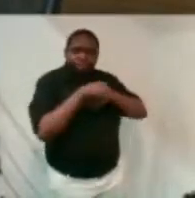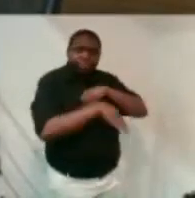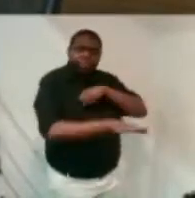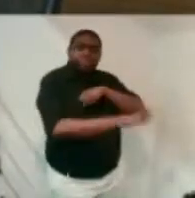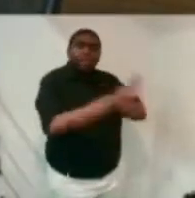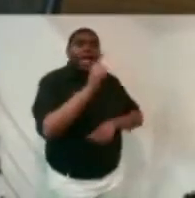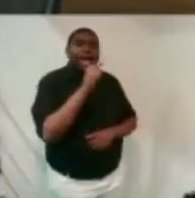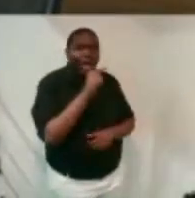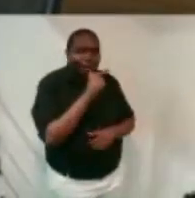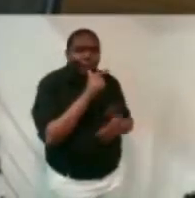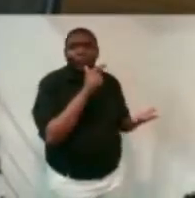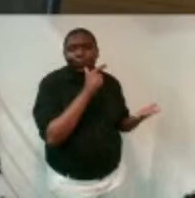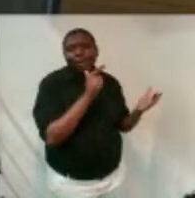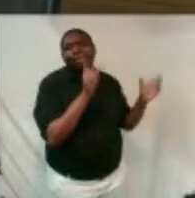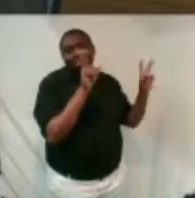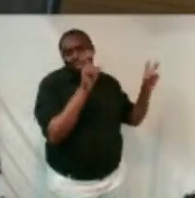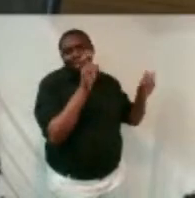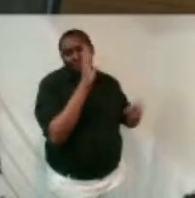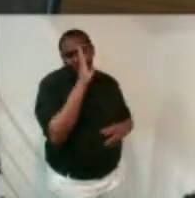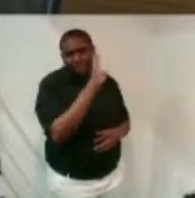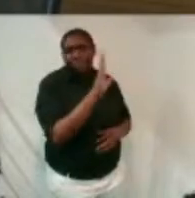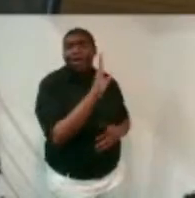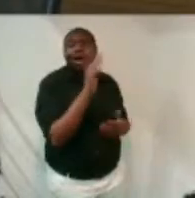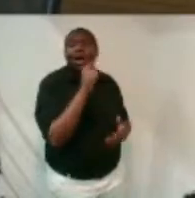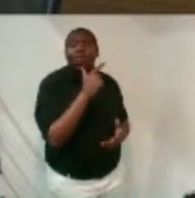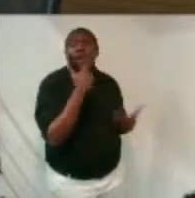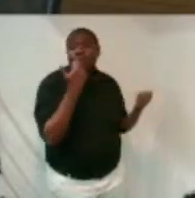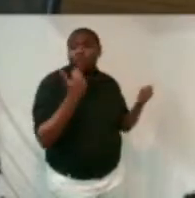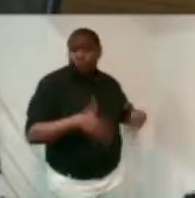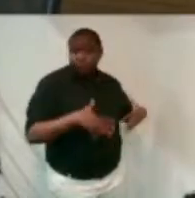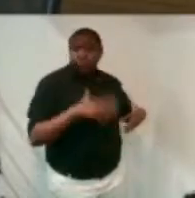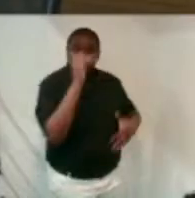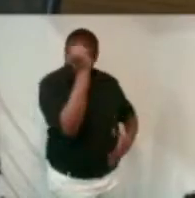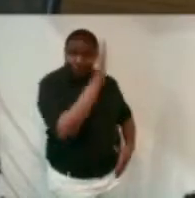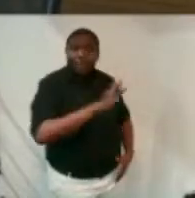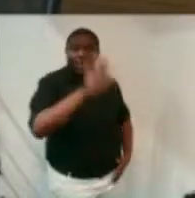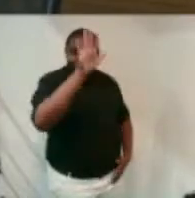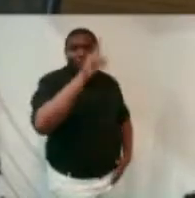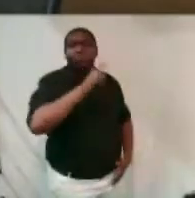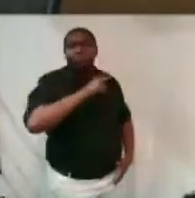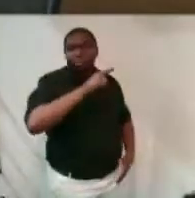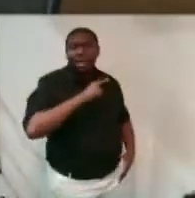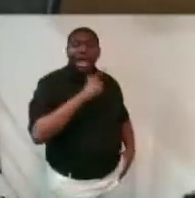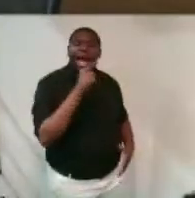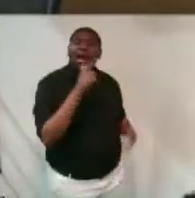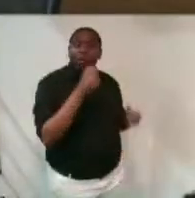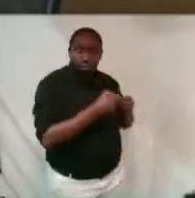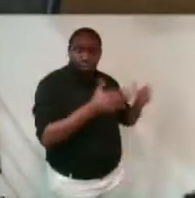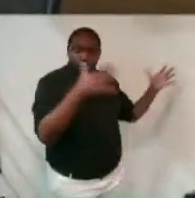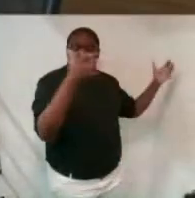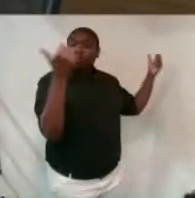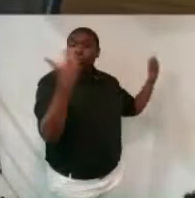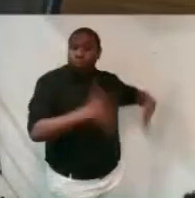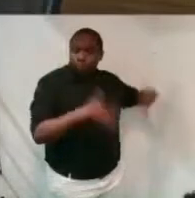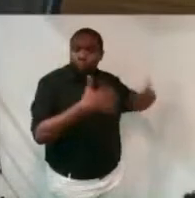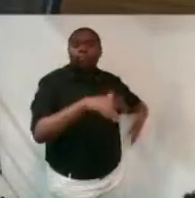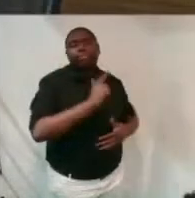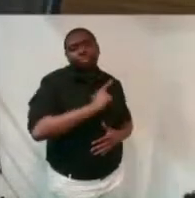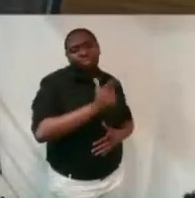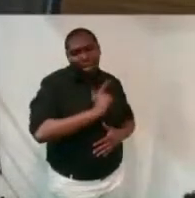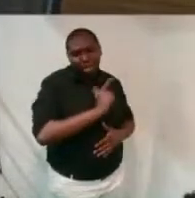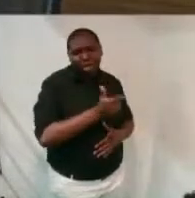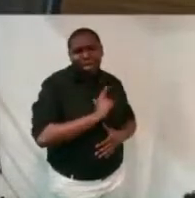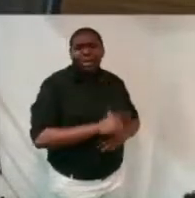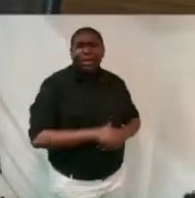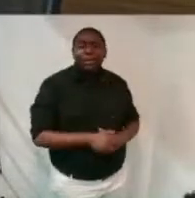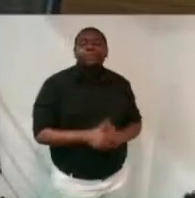maior que o Brasil, ainda bem que ainda tem, em grande quantidade,